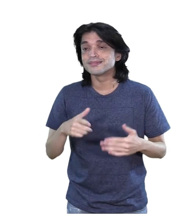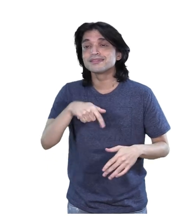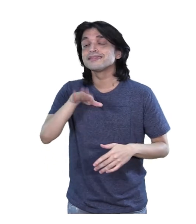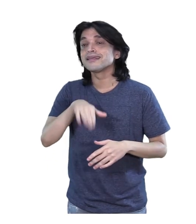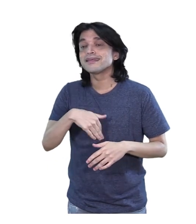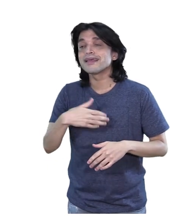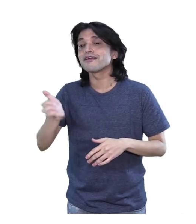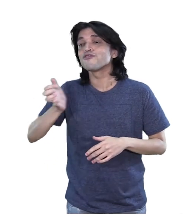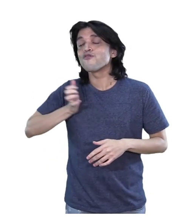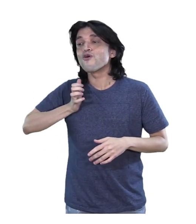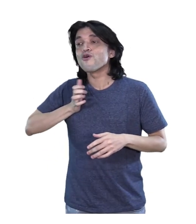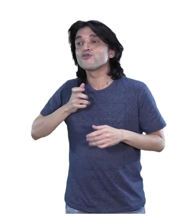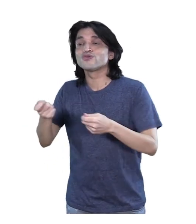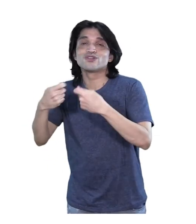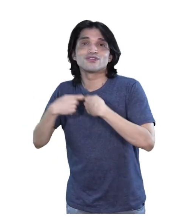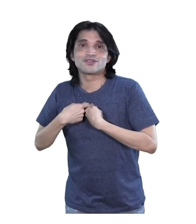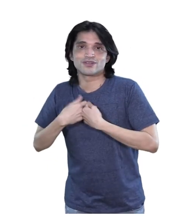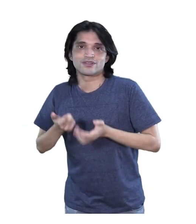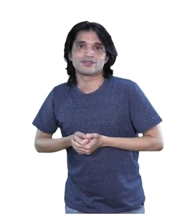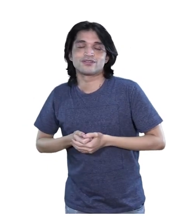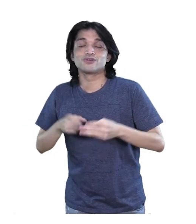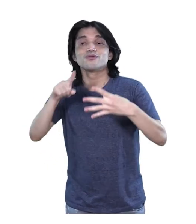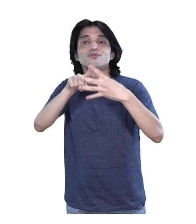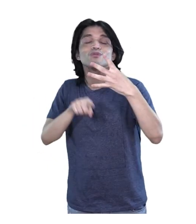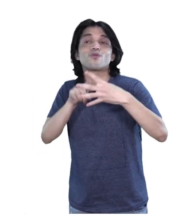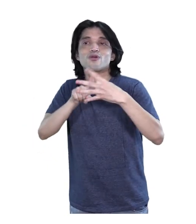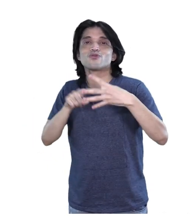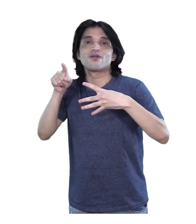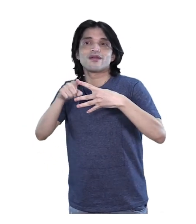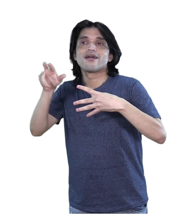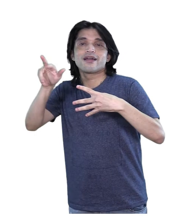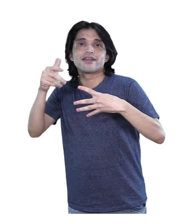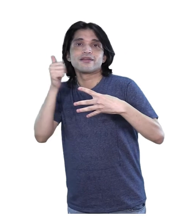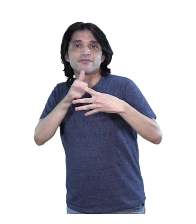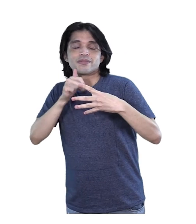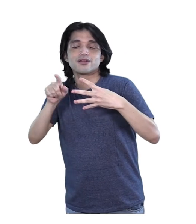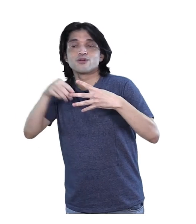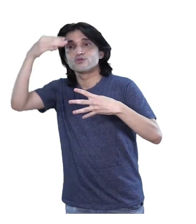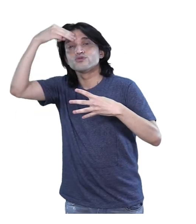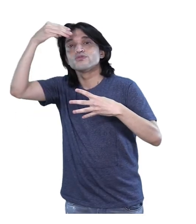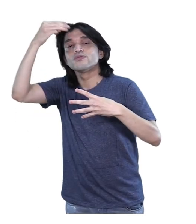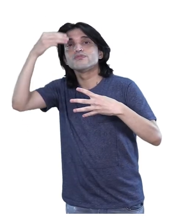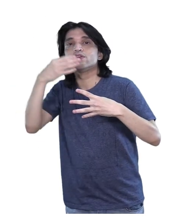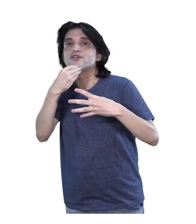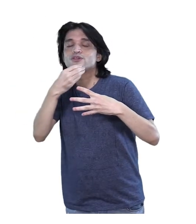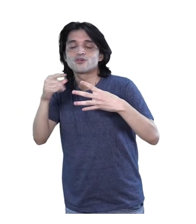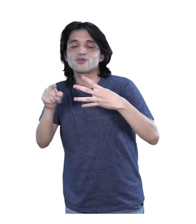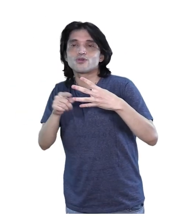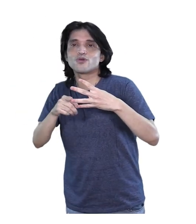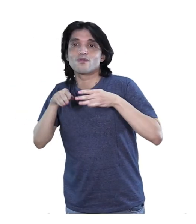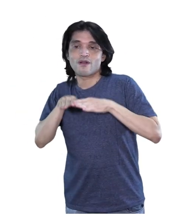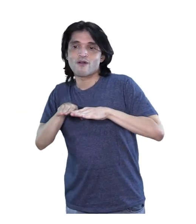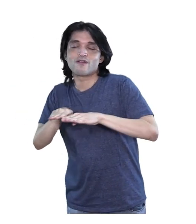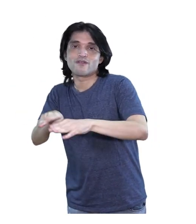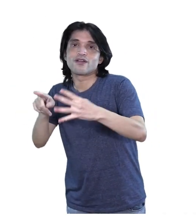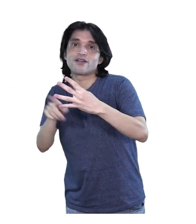sobrinho, o alfaiate e os pobres. O escrito chegou à mão deles e cada um fez a pontuação